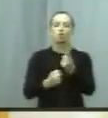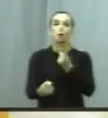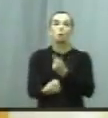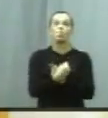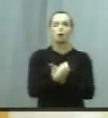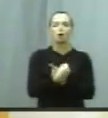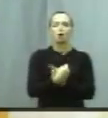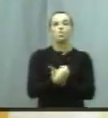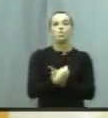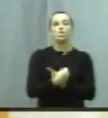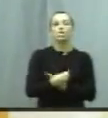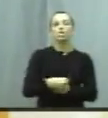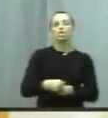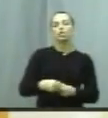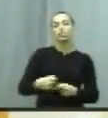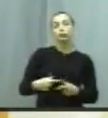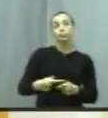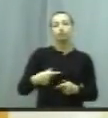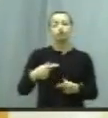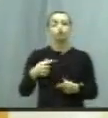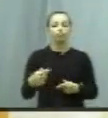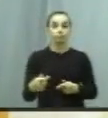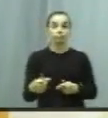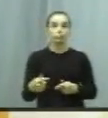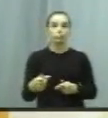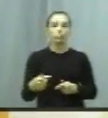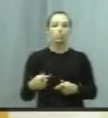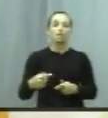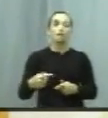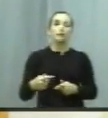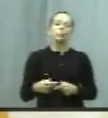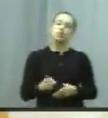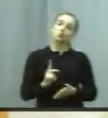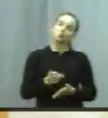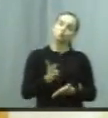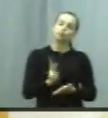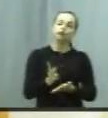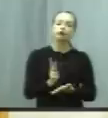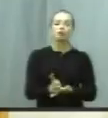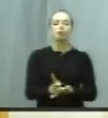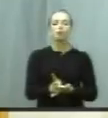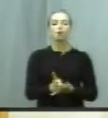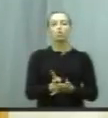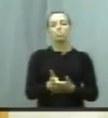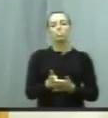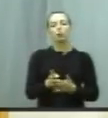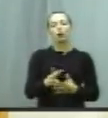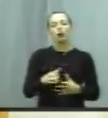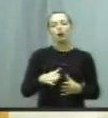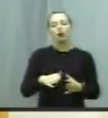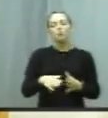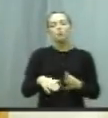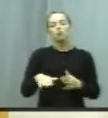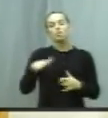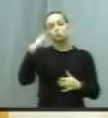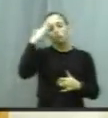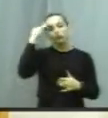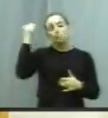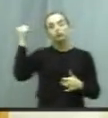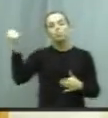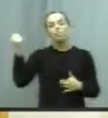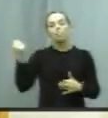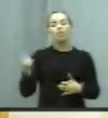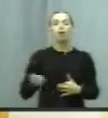que essa semana deve estar sendo resolvido o problema a gente vai continuar acompanhando até para poder dar um retorno para a população